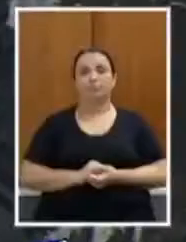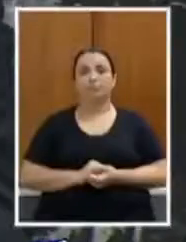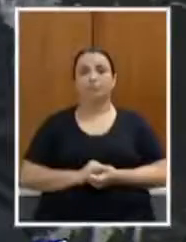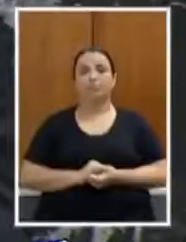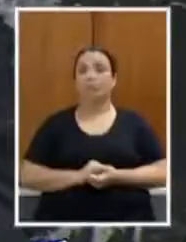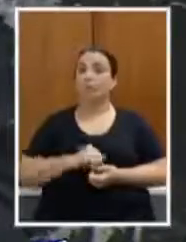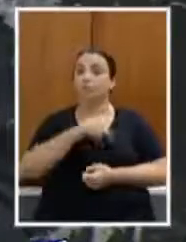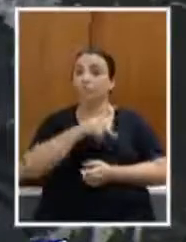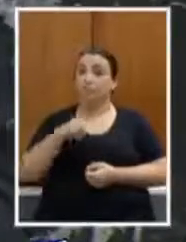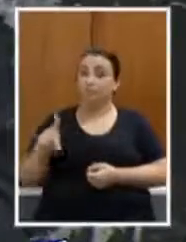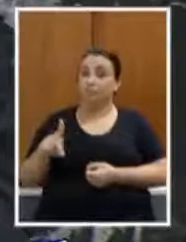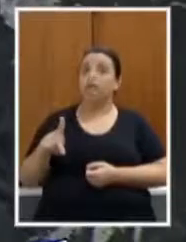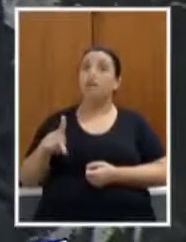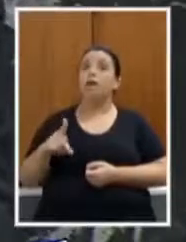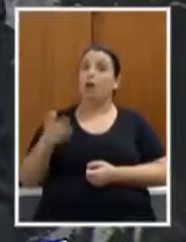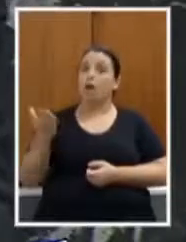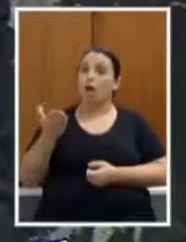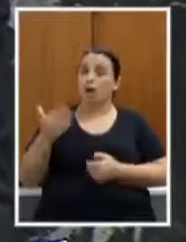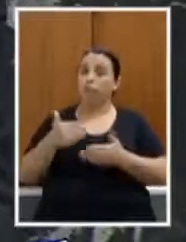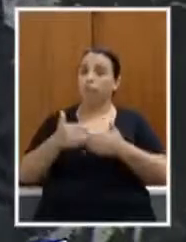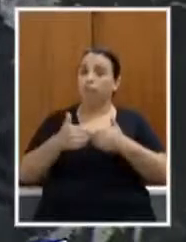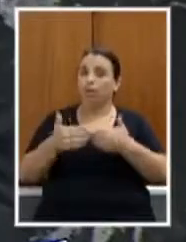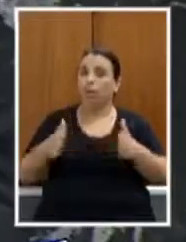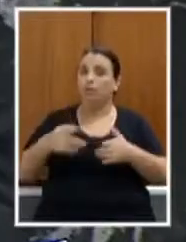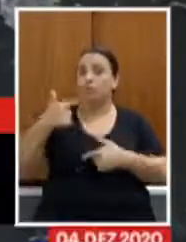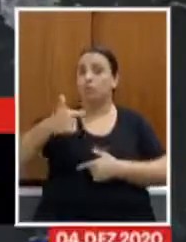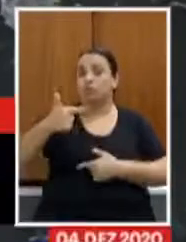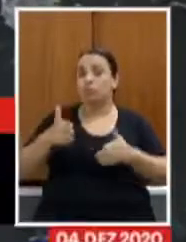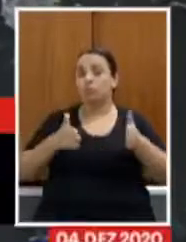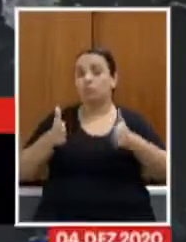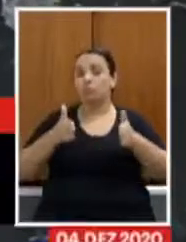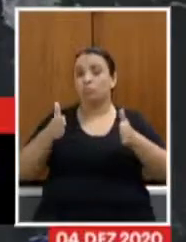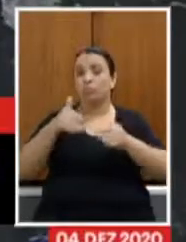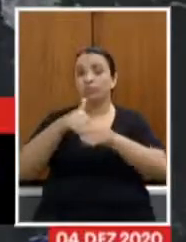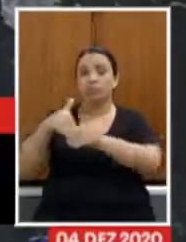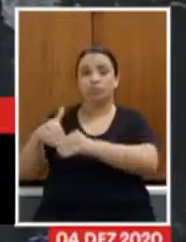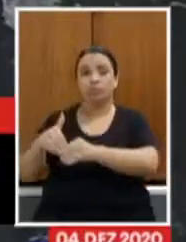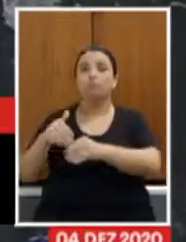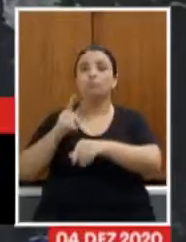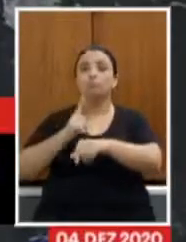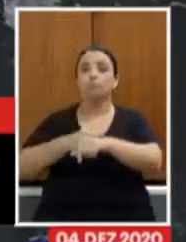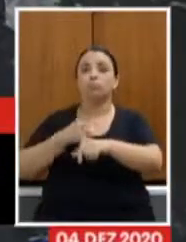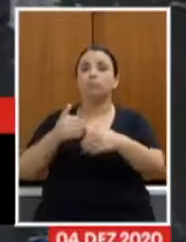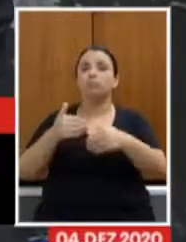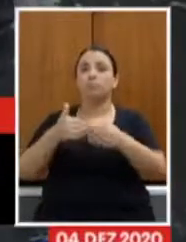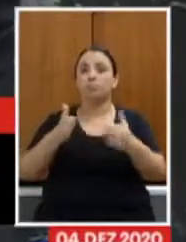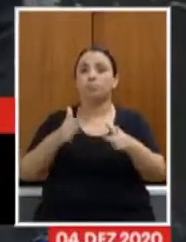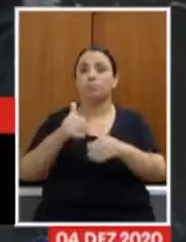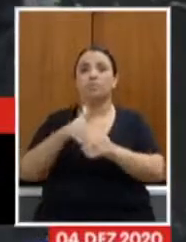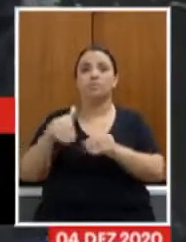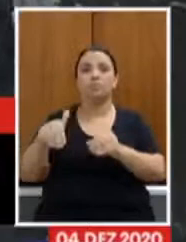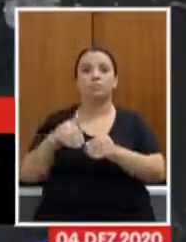A presidência vai proceder à segunda chamada de votação. Em votação.